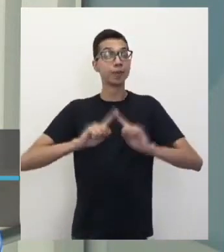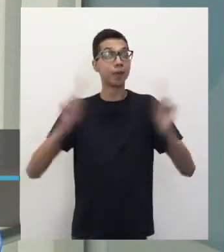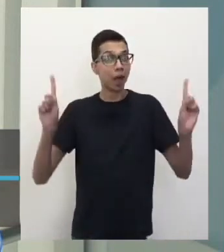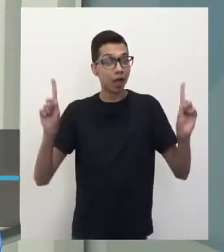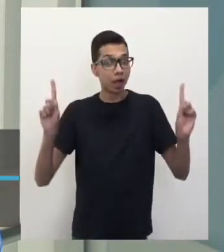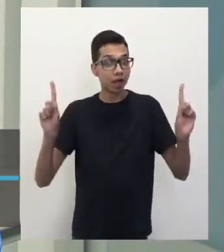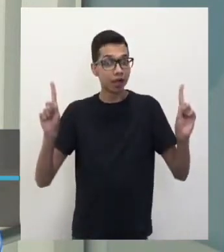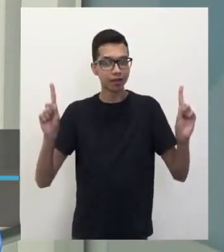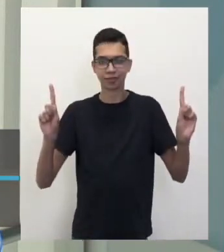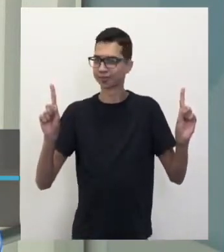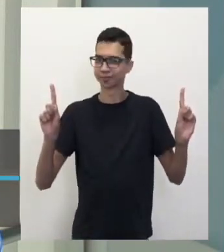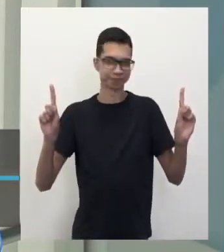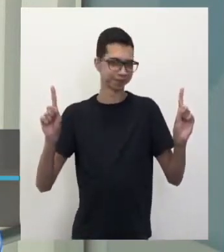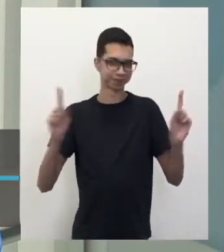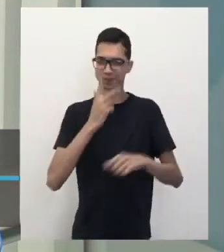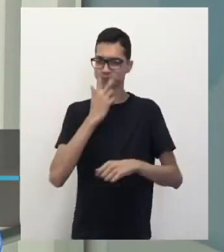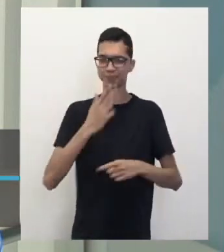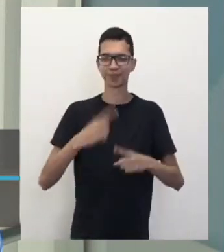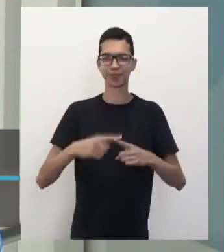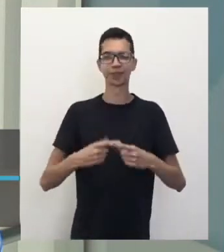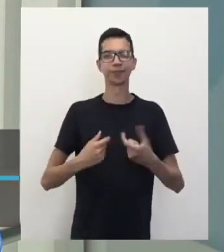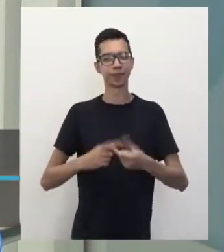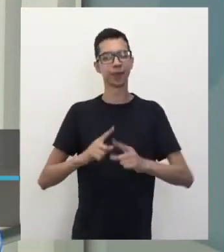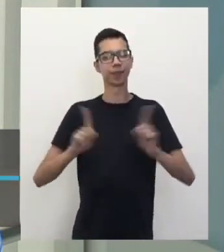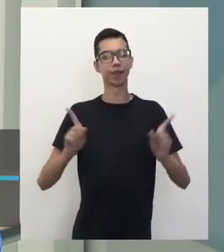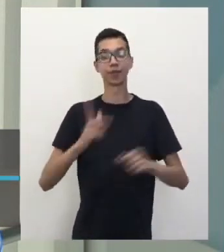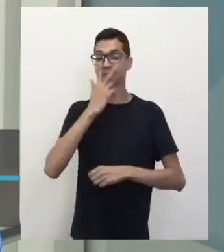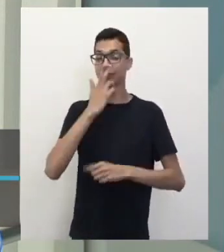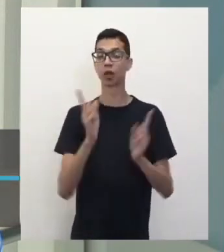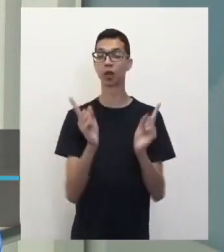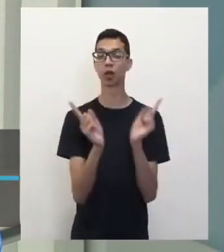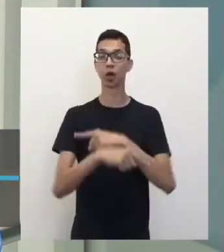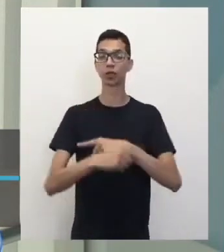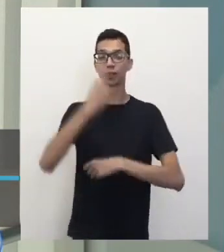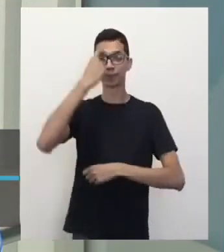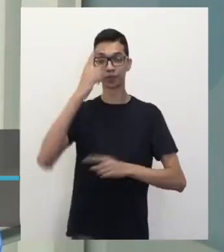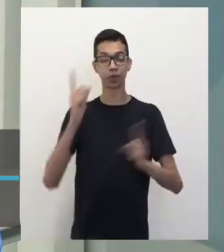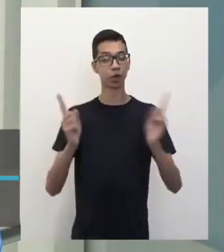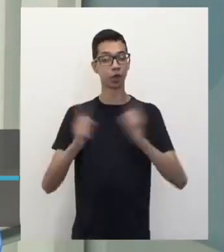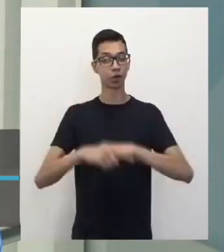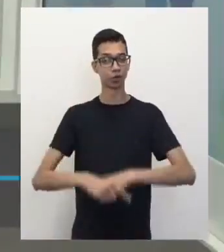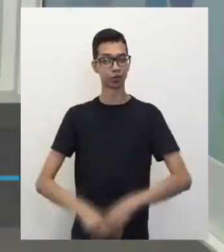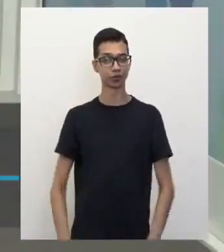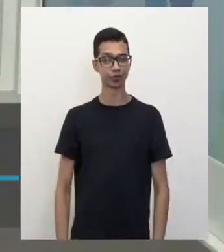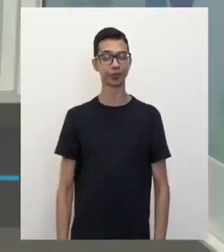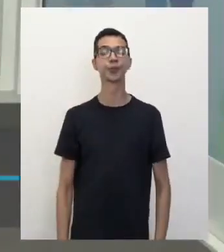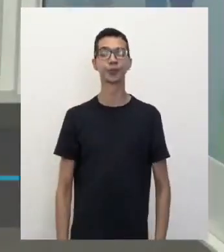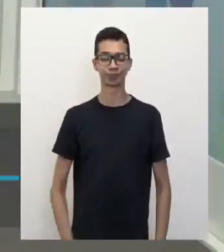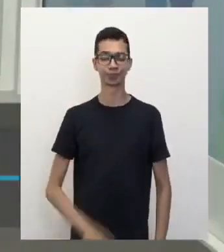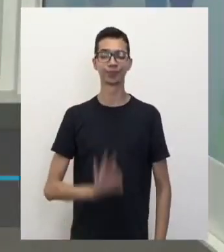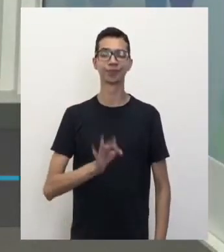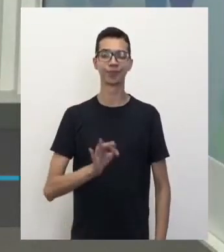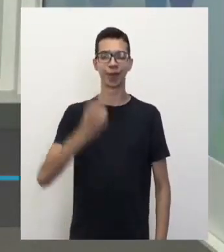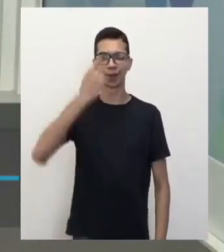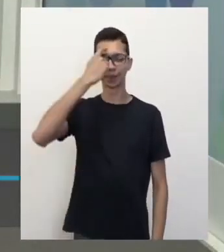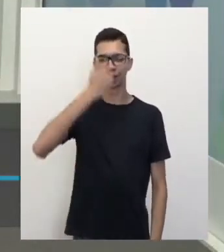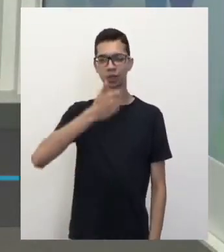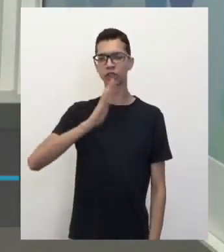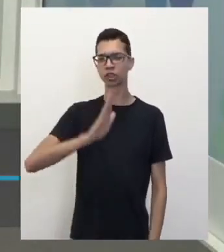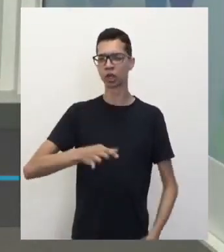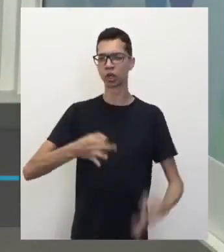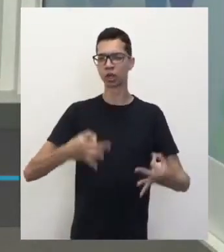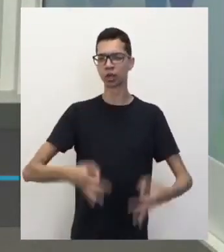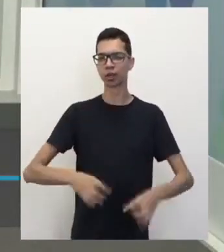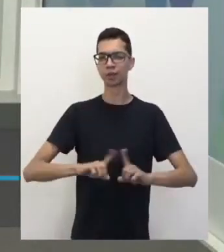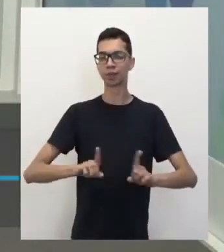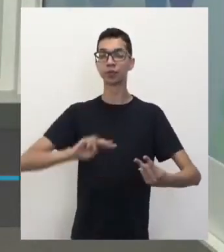parece. Aí ele diz assim, mas aí para dar a ideia de contrário do que estavam pensando. Não estou desse jeito, né? Quebrou a expectativa,